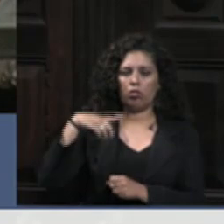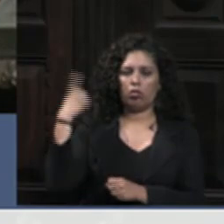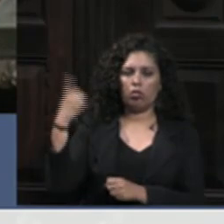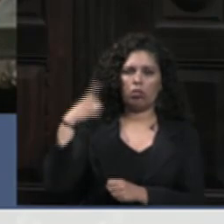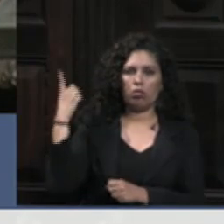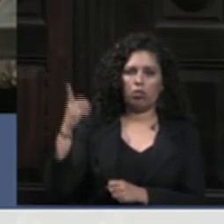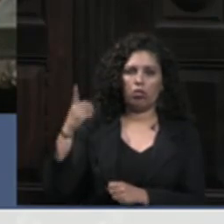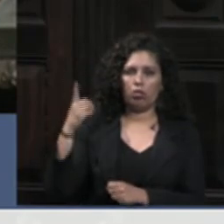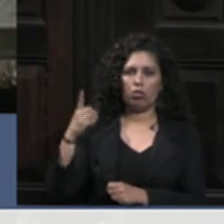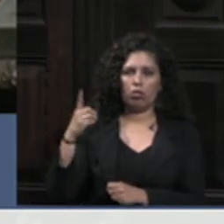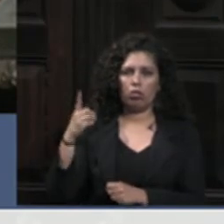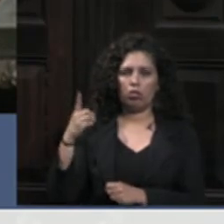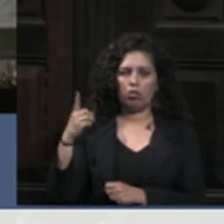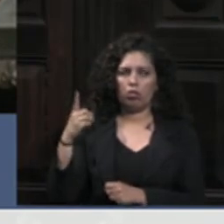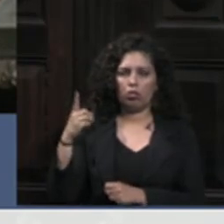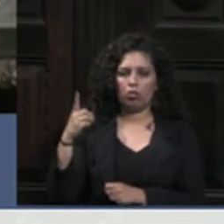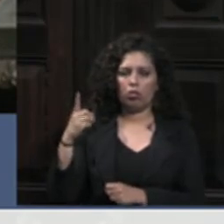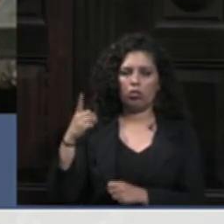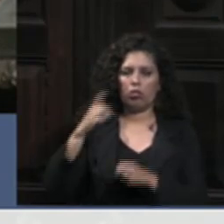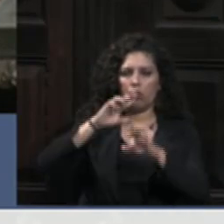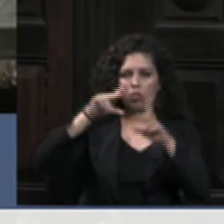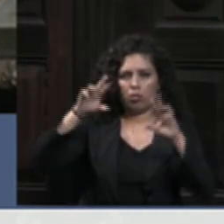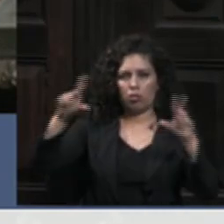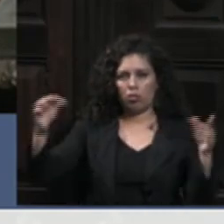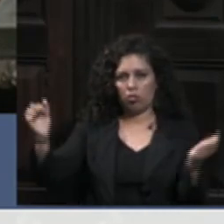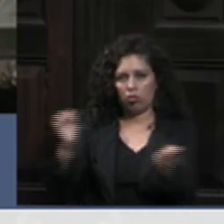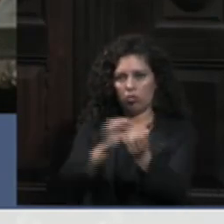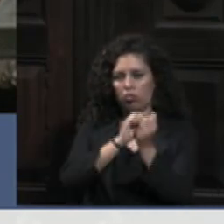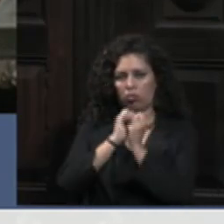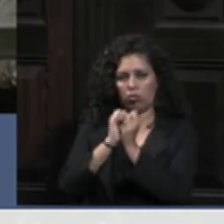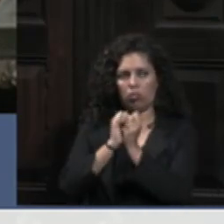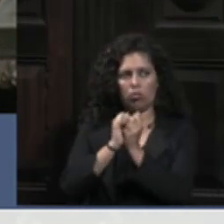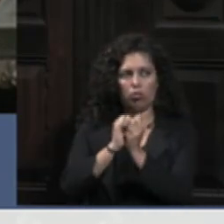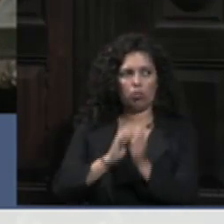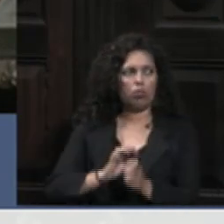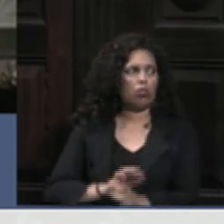dos deputados Nivaldo Mulim e Wagner Montes.